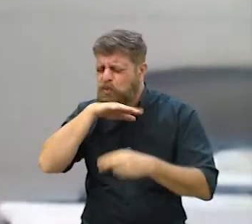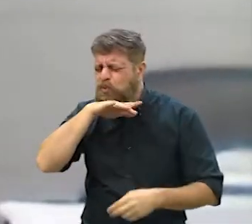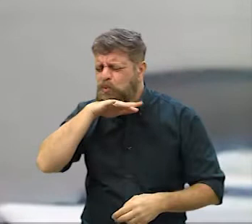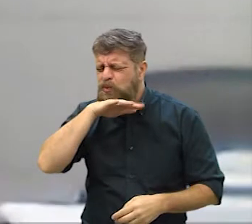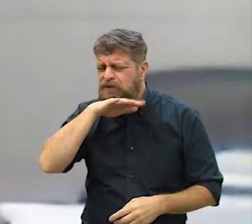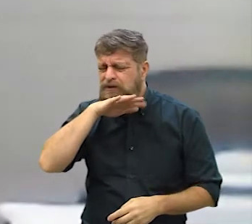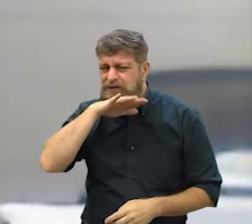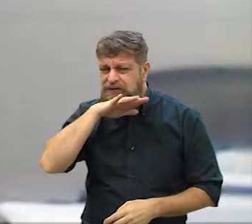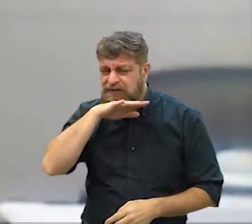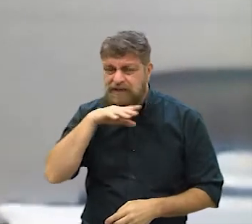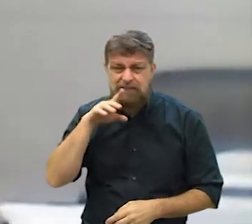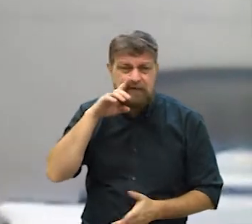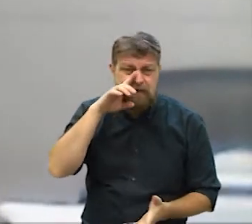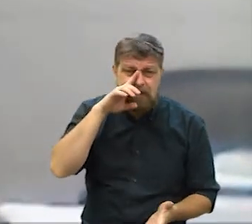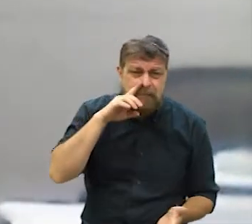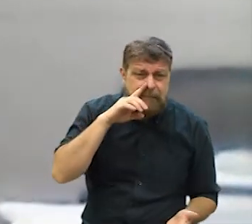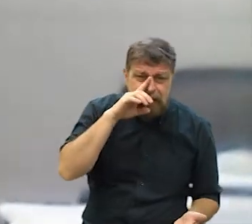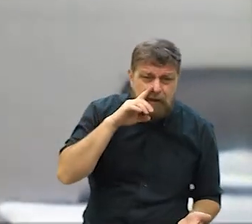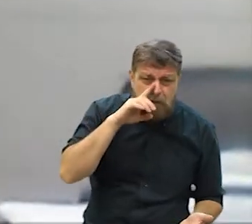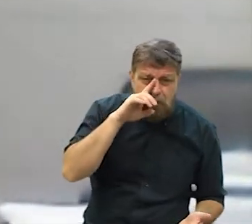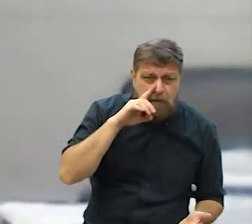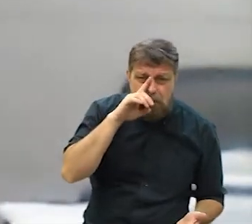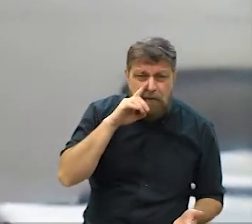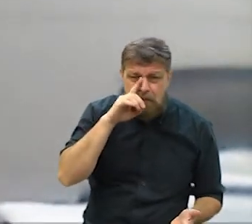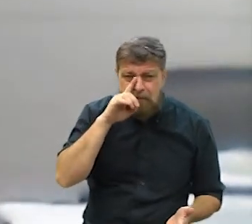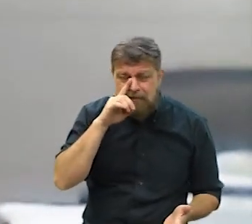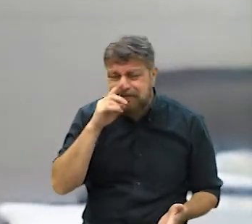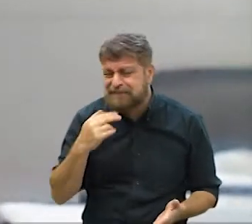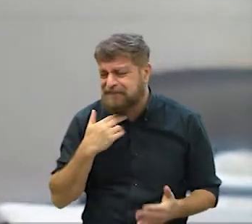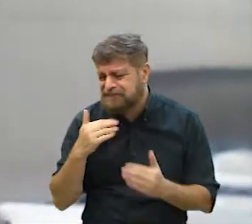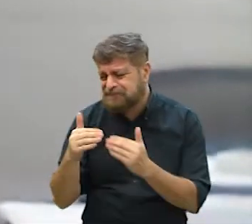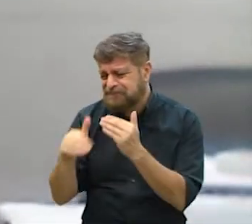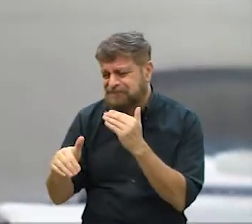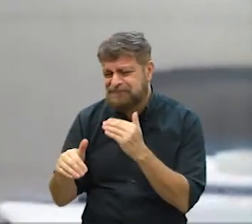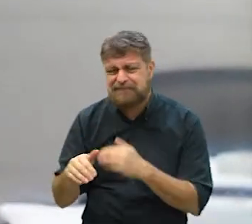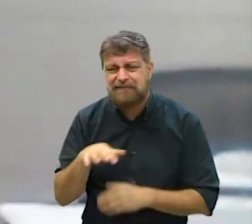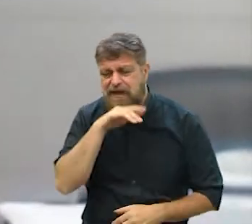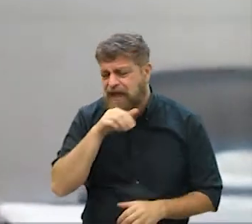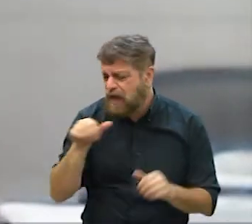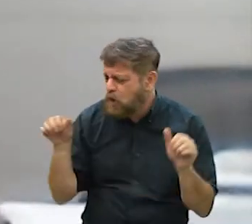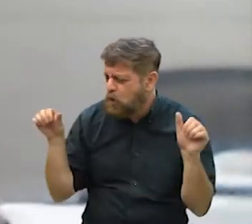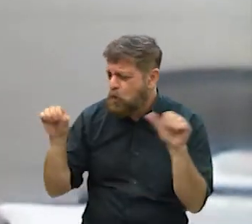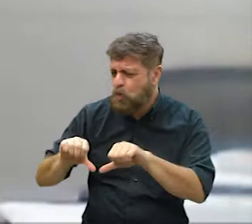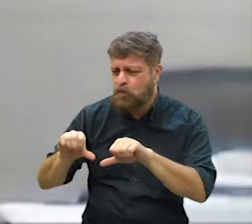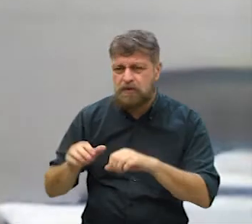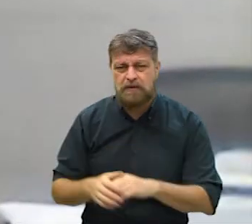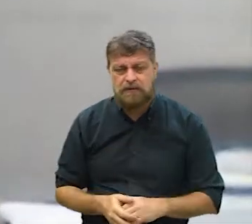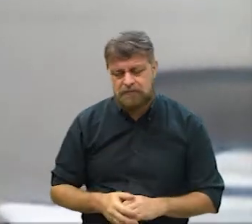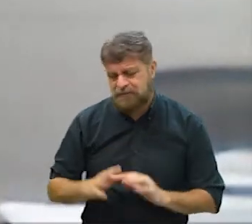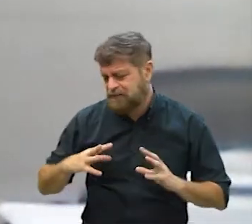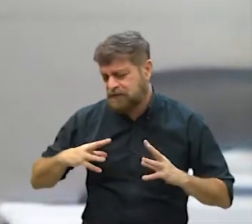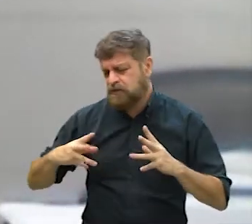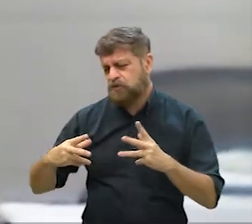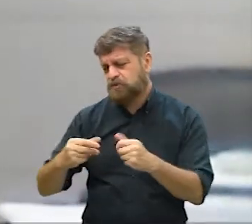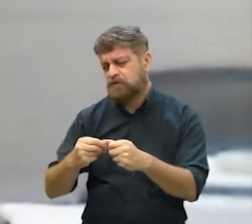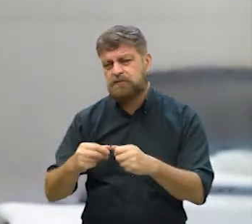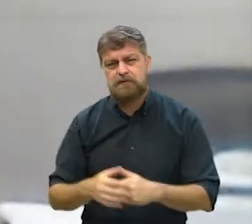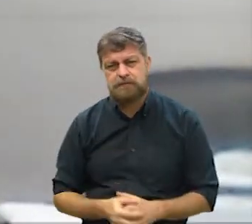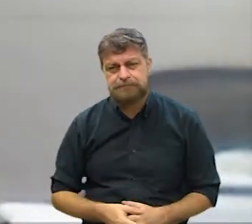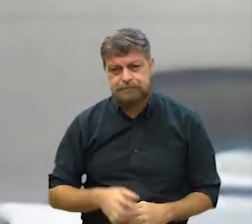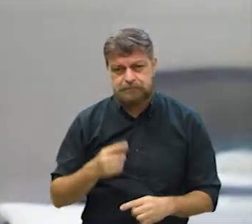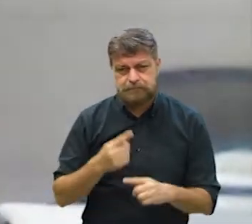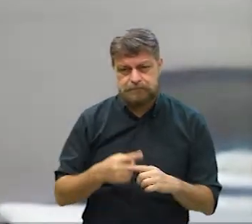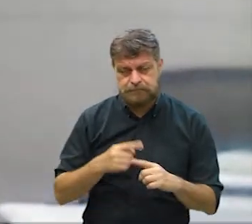tá? Ela é perigosa, ela é inconveniente, ela é ruim para todo mundo, tá? Ela é ruim para todo mundo,